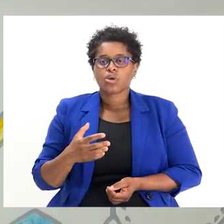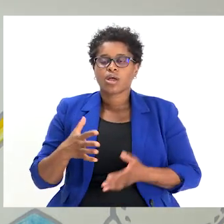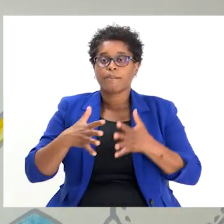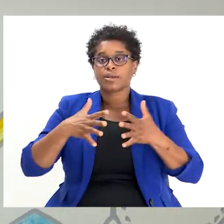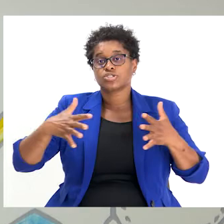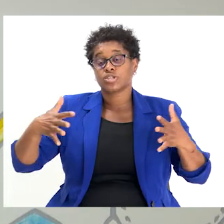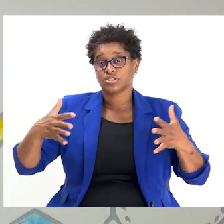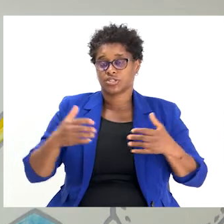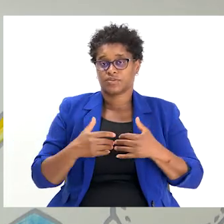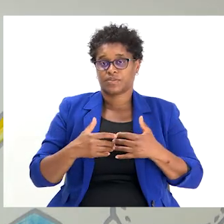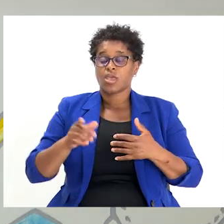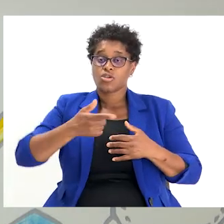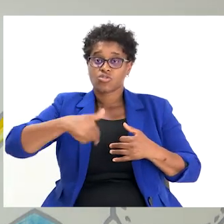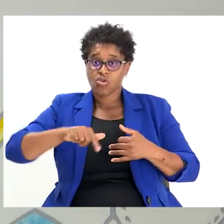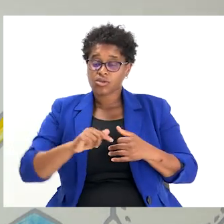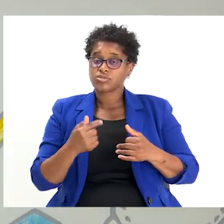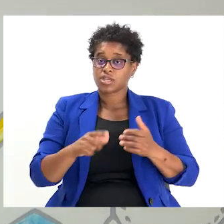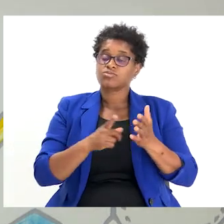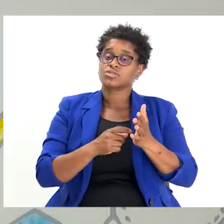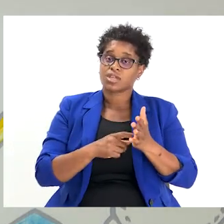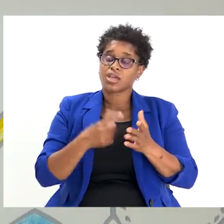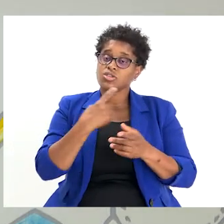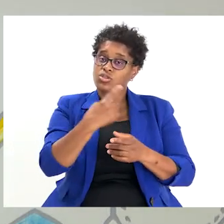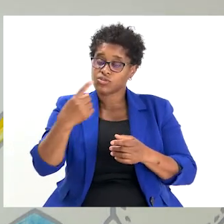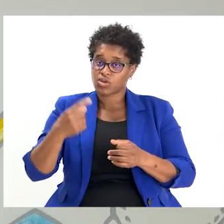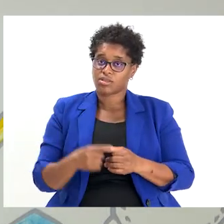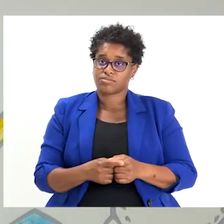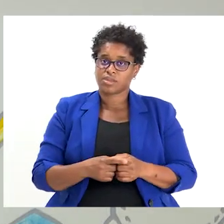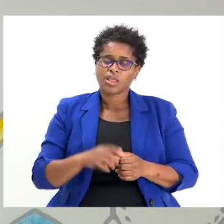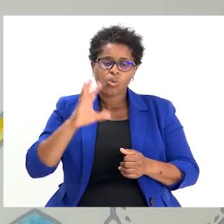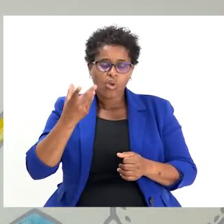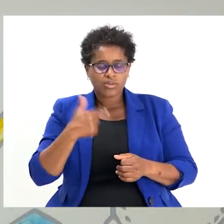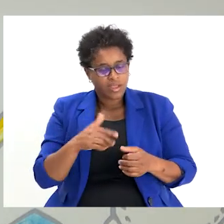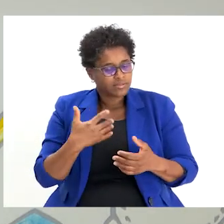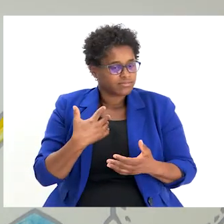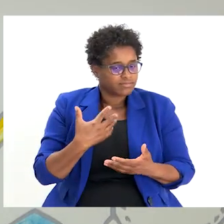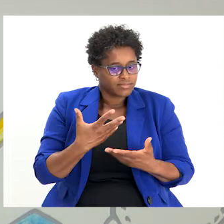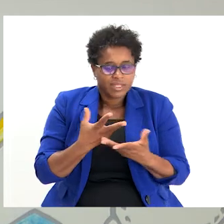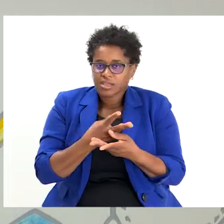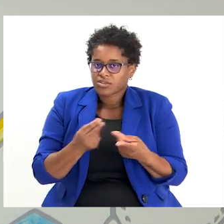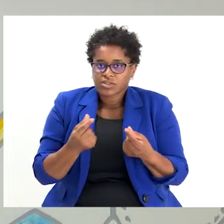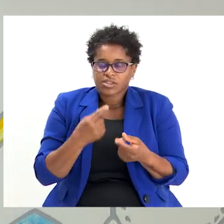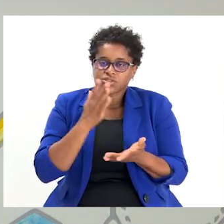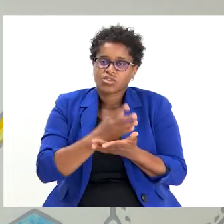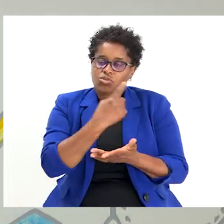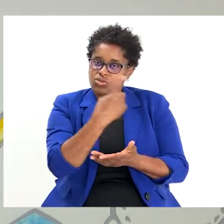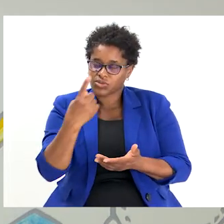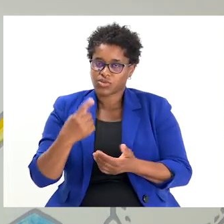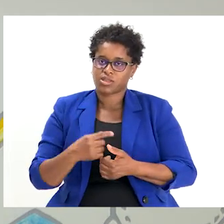abrangência, nós temos uma necessidade individual, quando ela é satisfeita a nível individual, ou